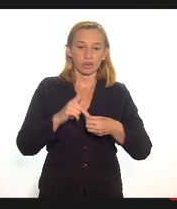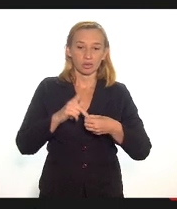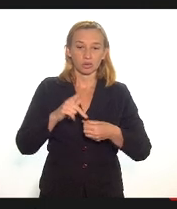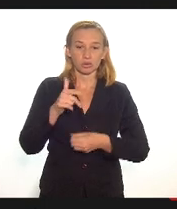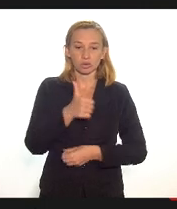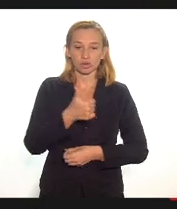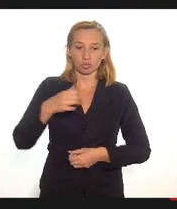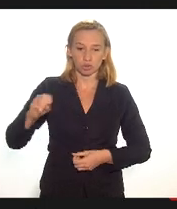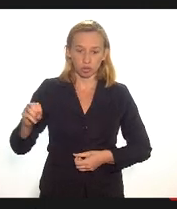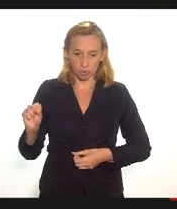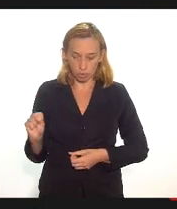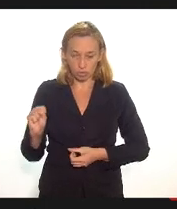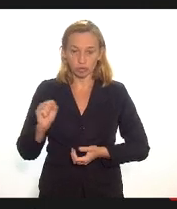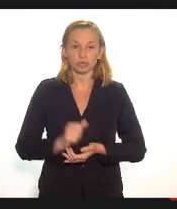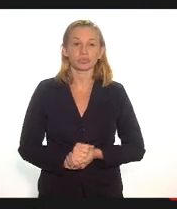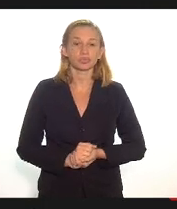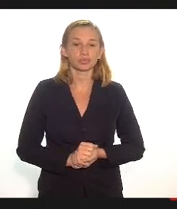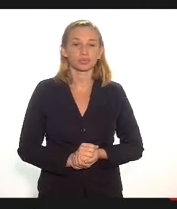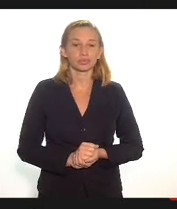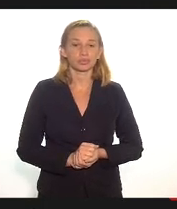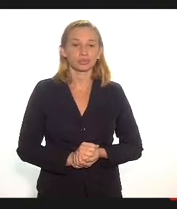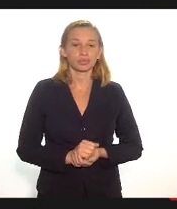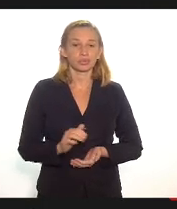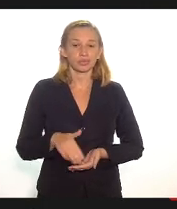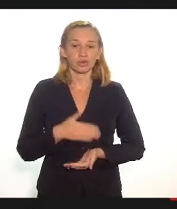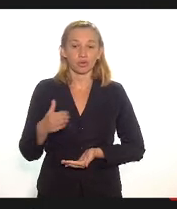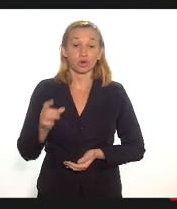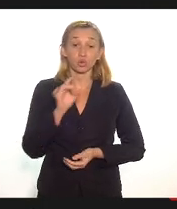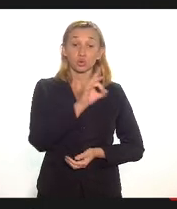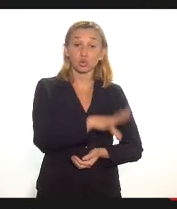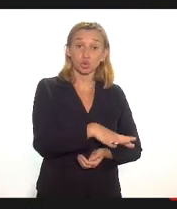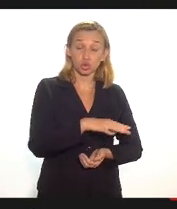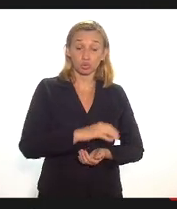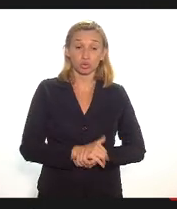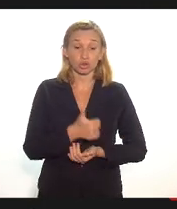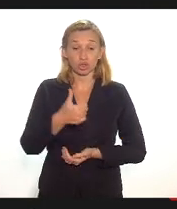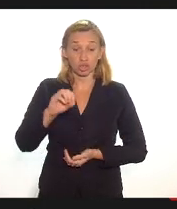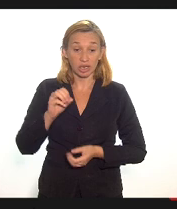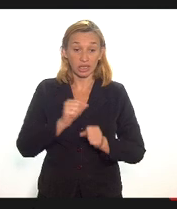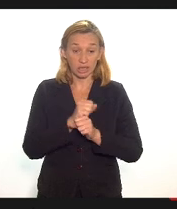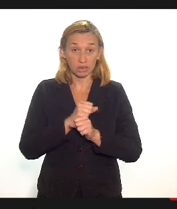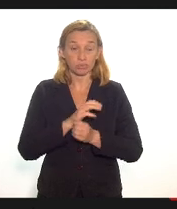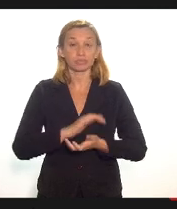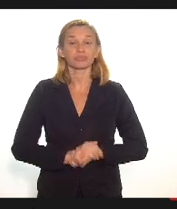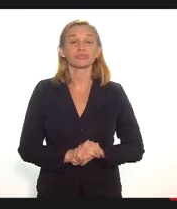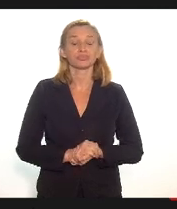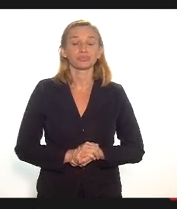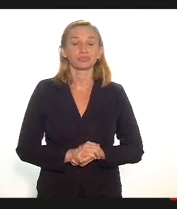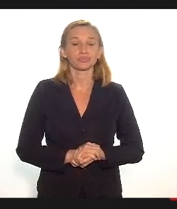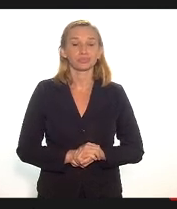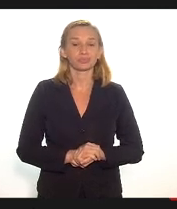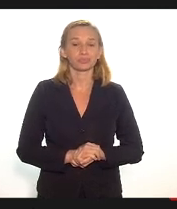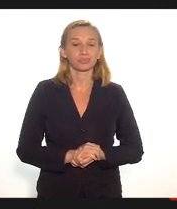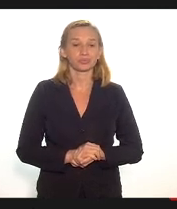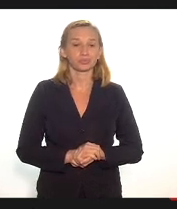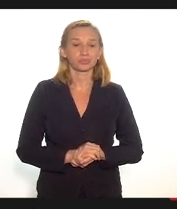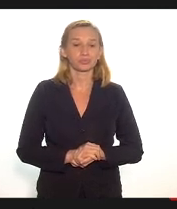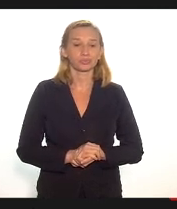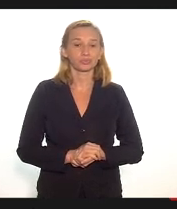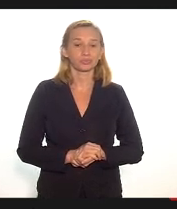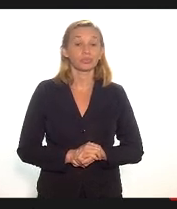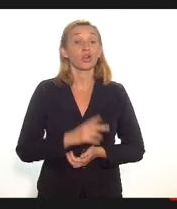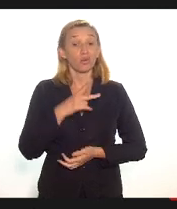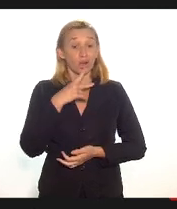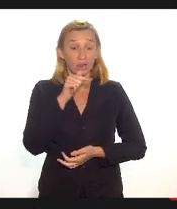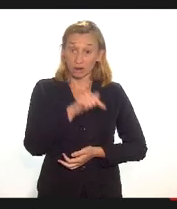Né? 2008 está fora dos últimos 10 anos. Né? Mas eu coloquei